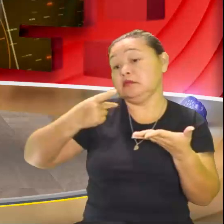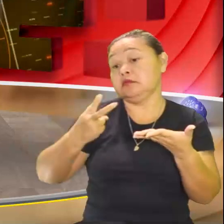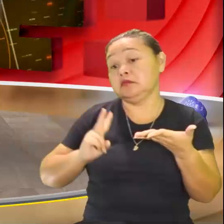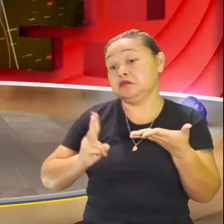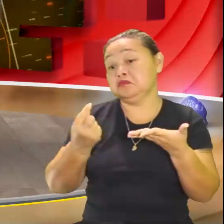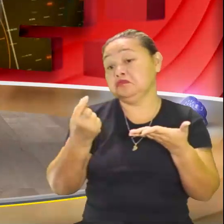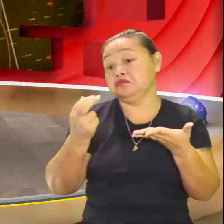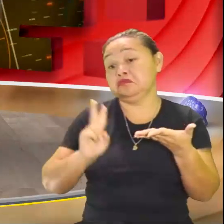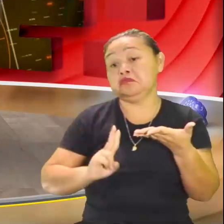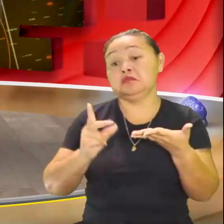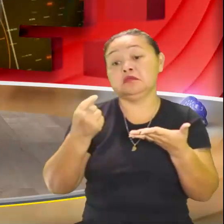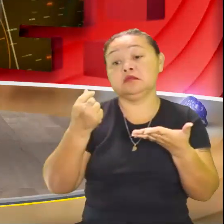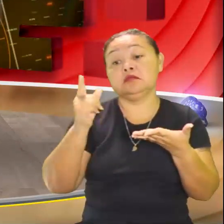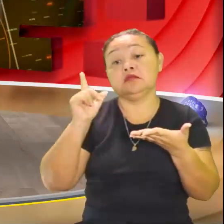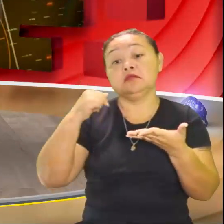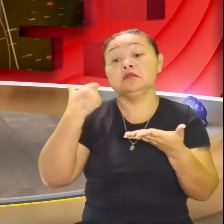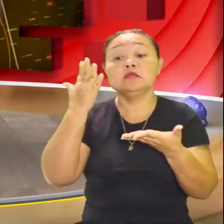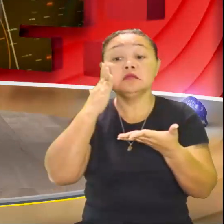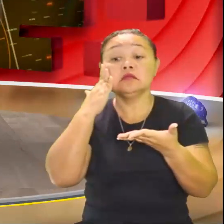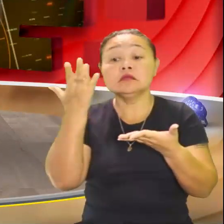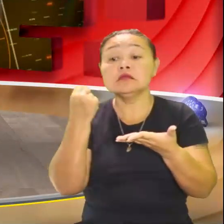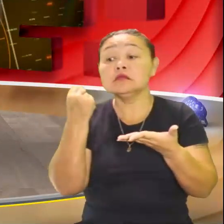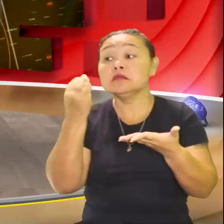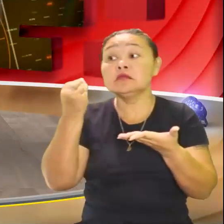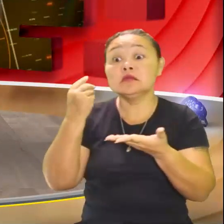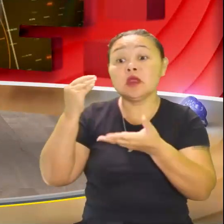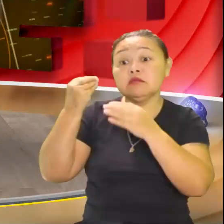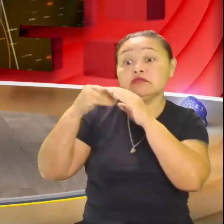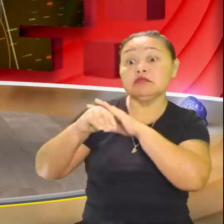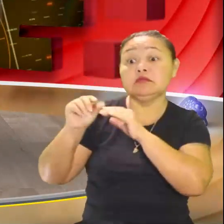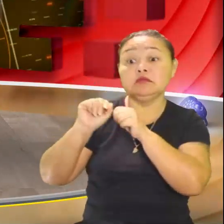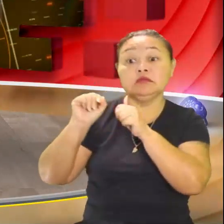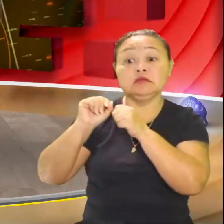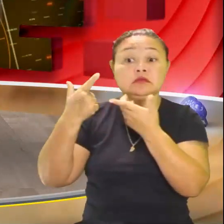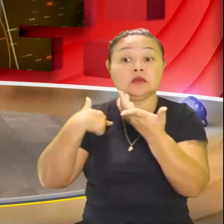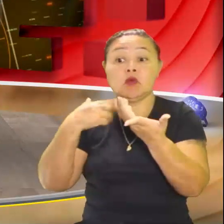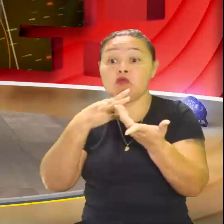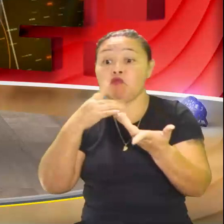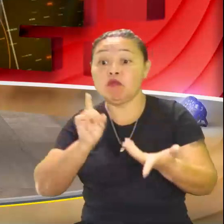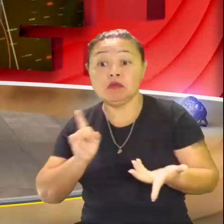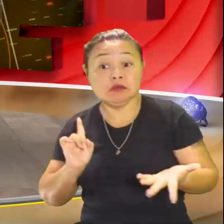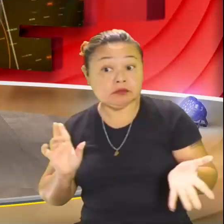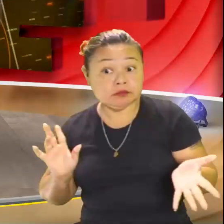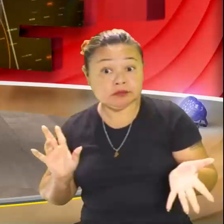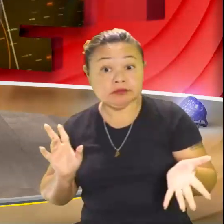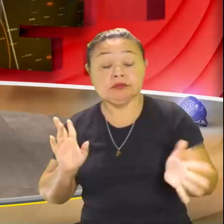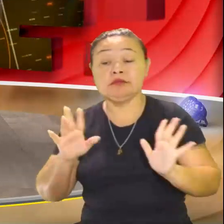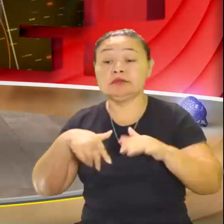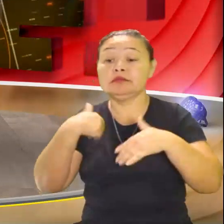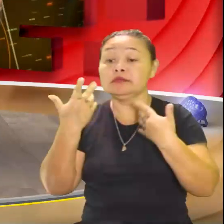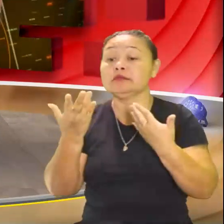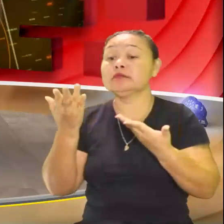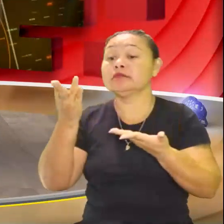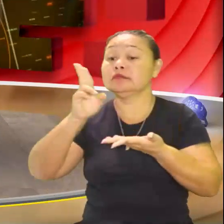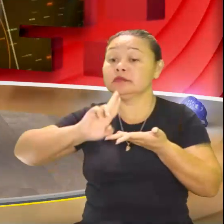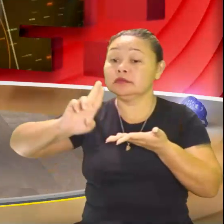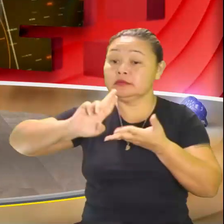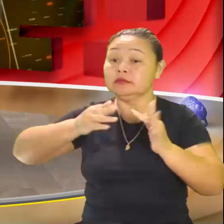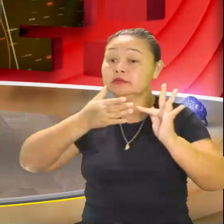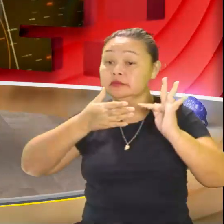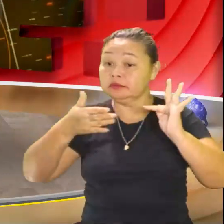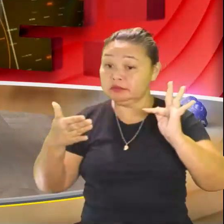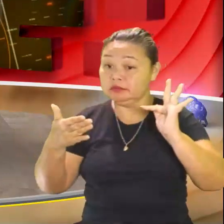não sei nada sobre Bolsa de Valores. Como é que eu vou fazer a aplicação numa coisa que eu não sei? Não conheço, que eu desconheço, Isso, né? Então se eu vou aplicar na